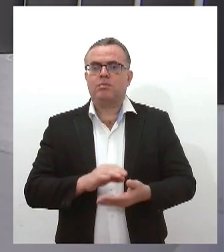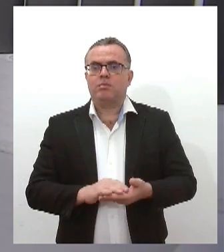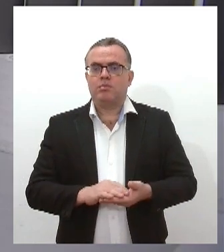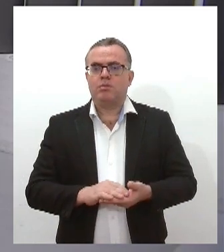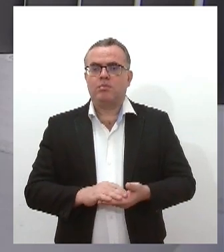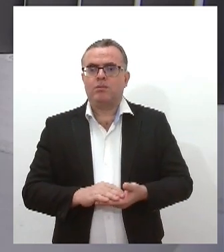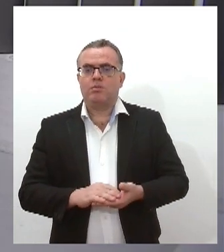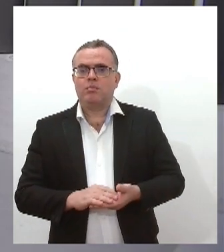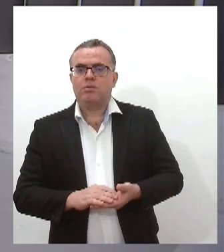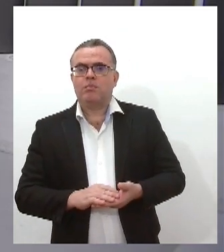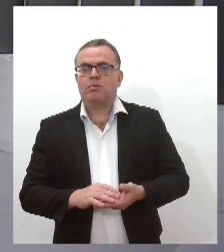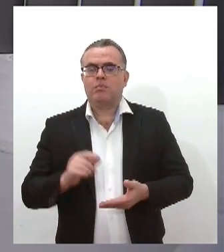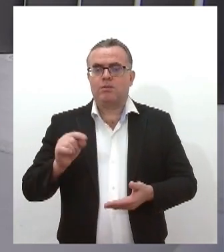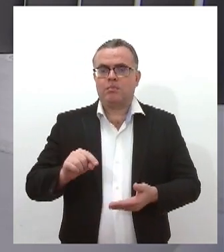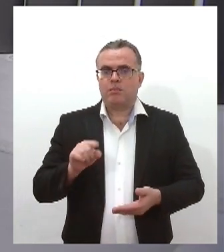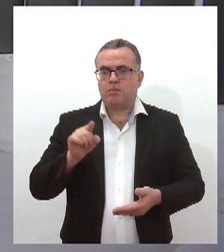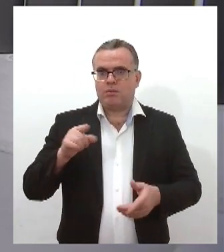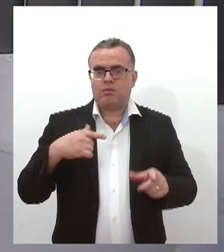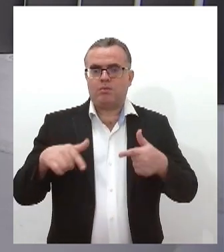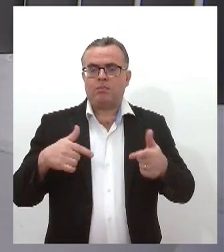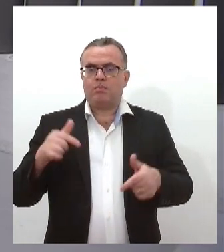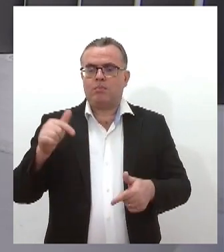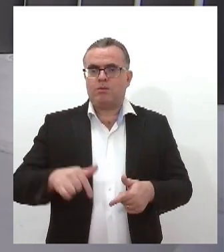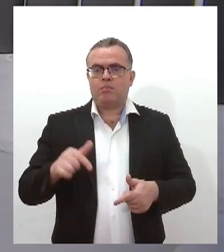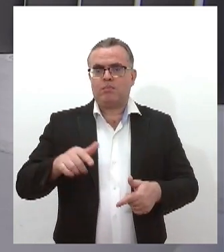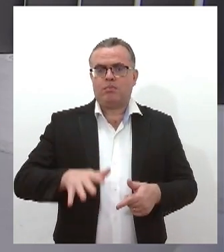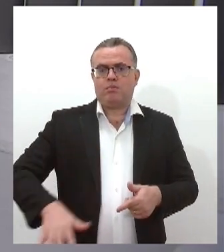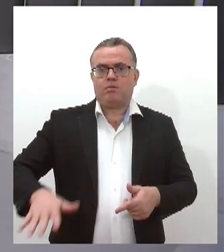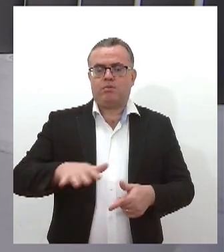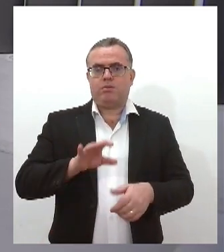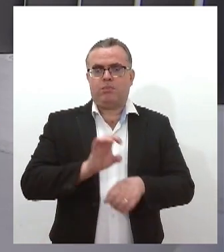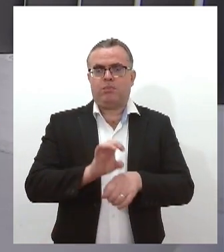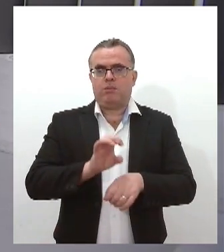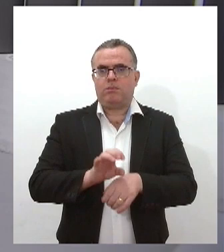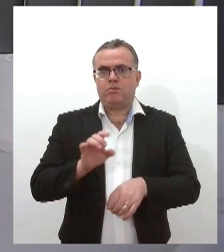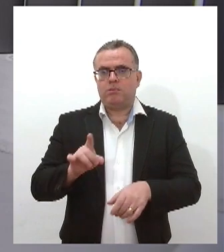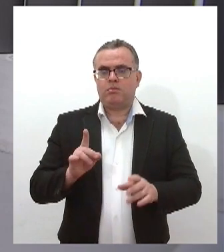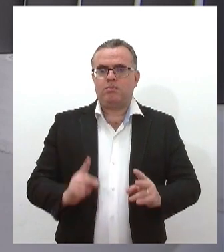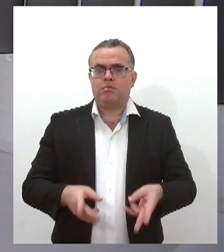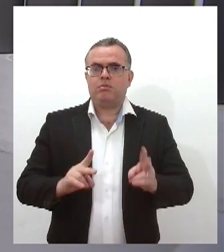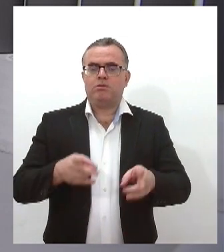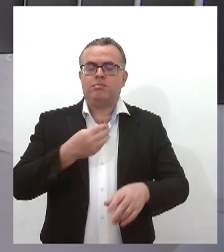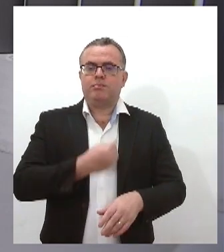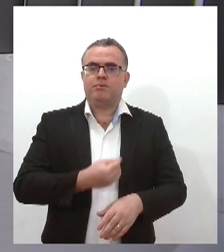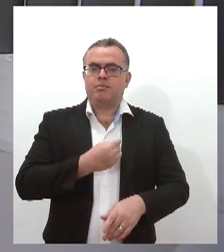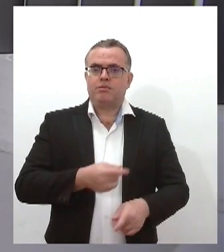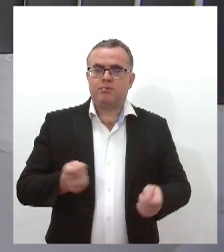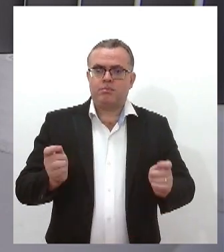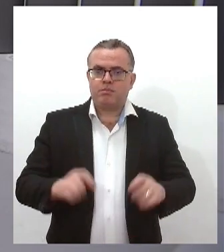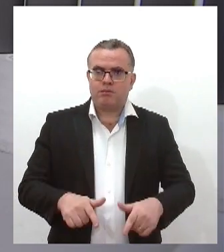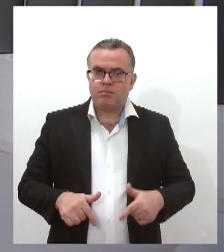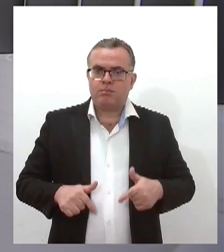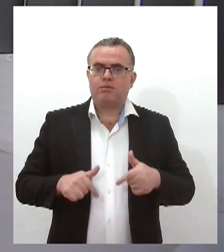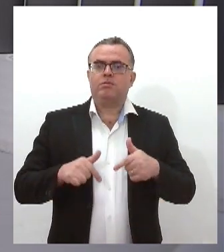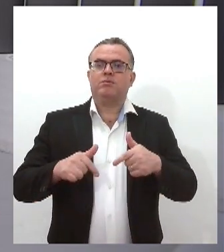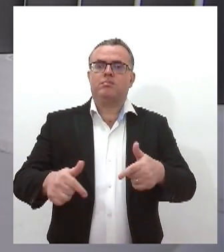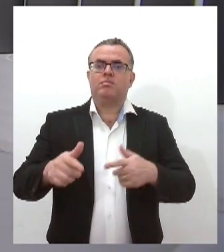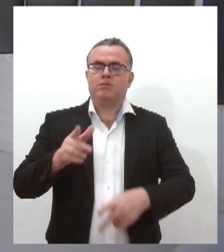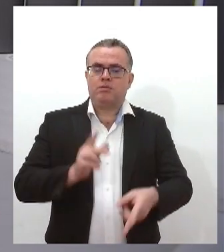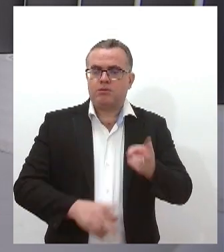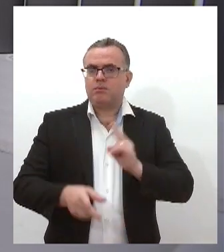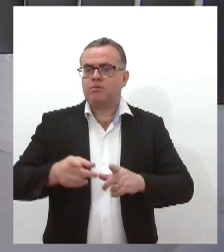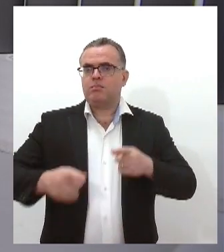seu trabalho aqui no âmbito estadual, né? Você é sempre muito participativo, sempre debate